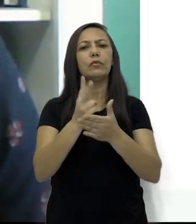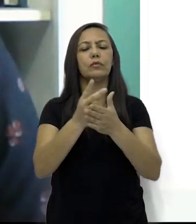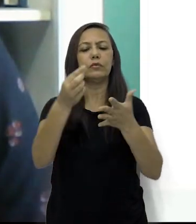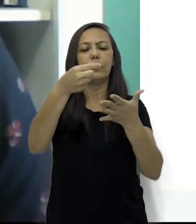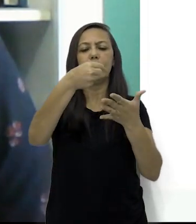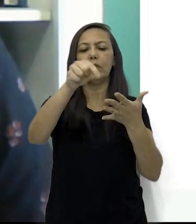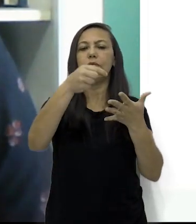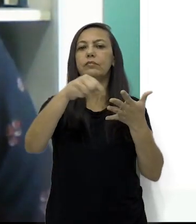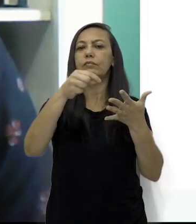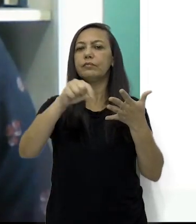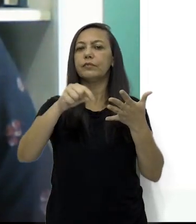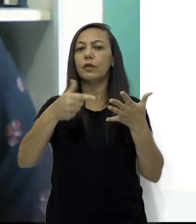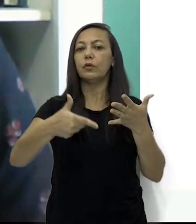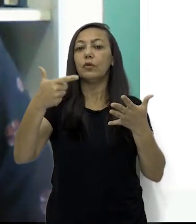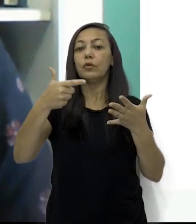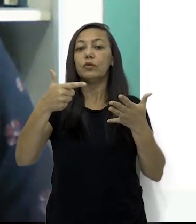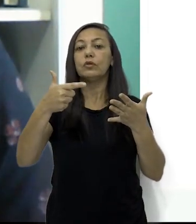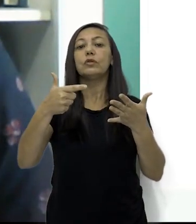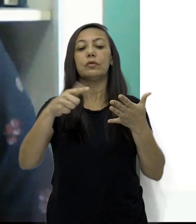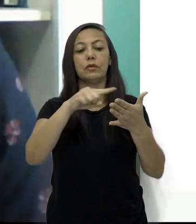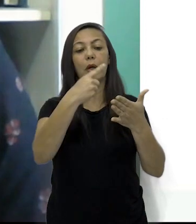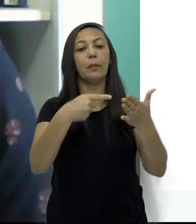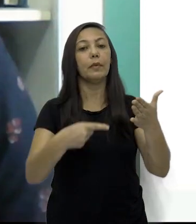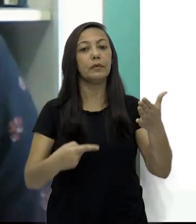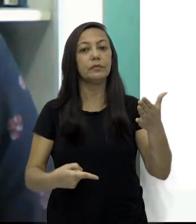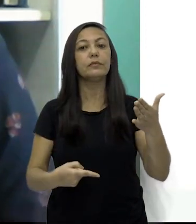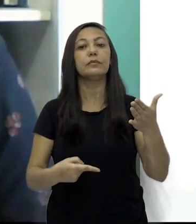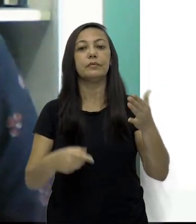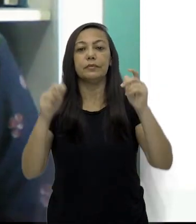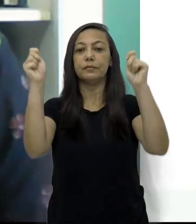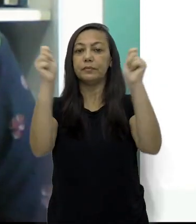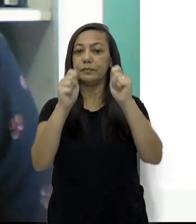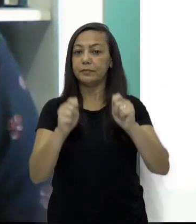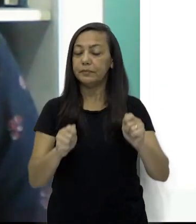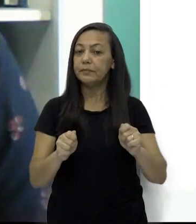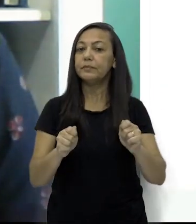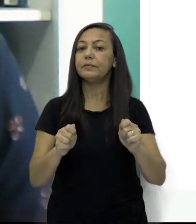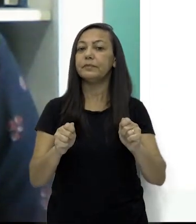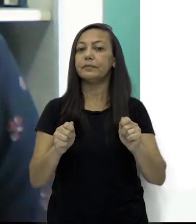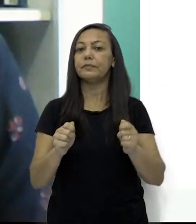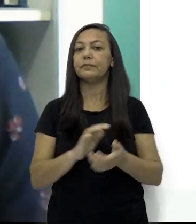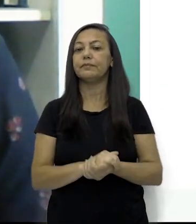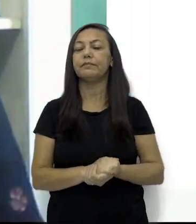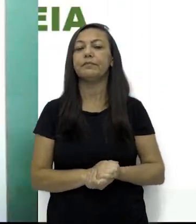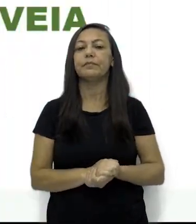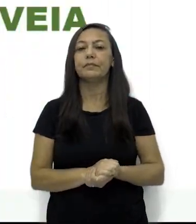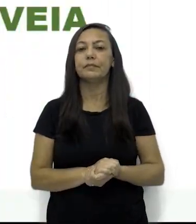continuar a correção do segundo caderno de atividades de arte. Vamos lá?